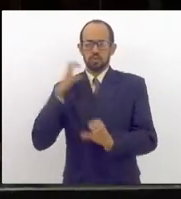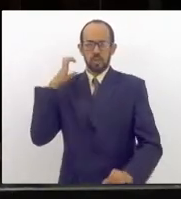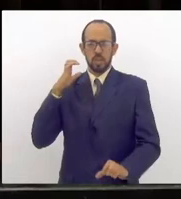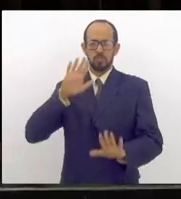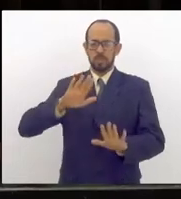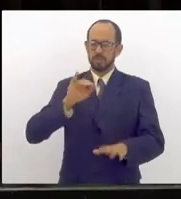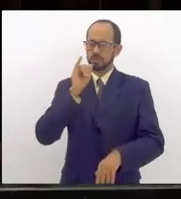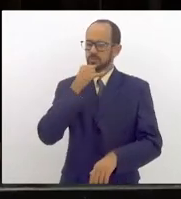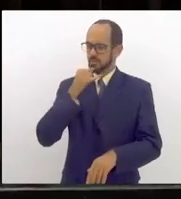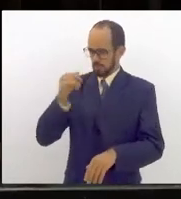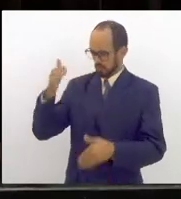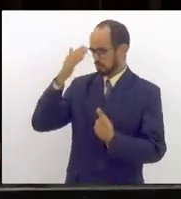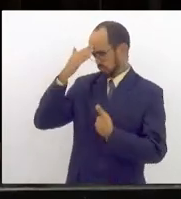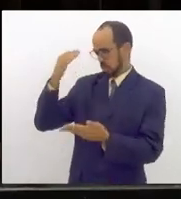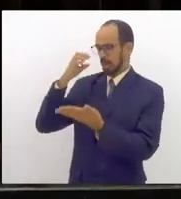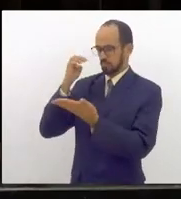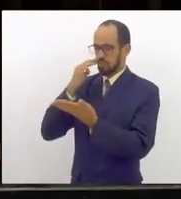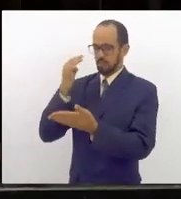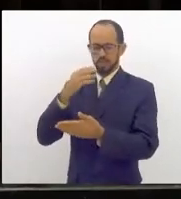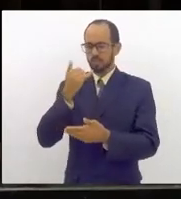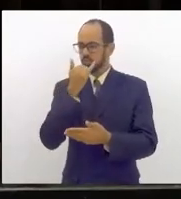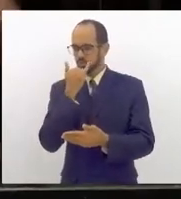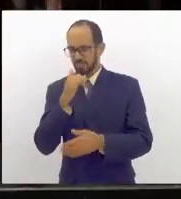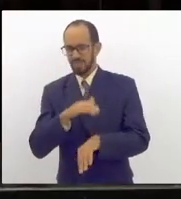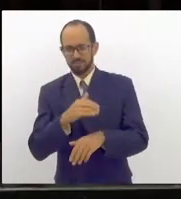triste isso obrigado Mônica desculpa